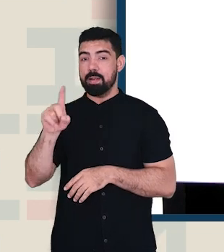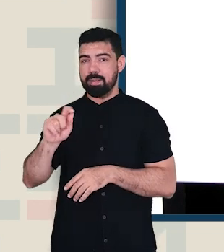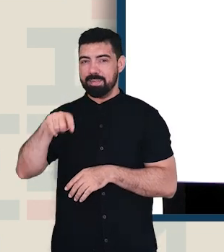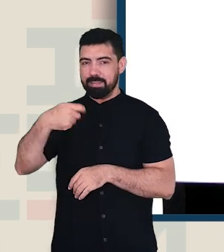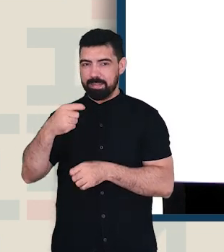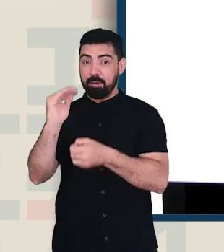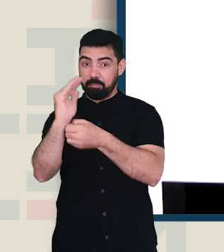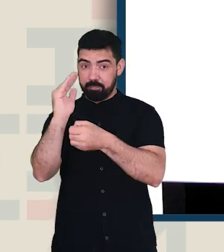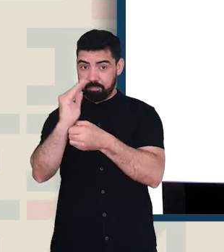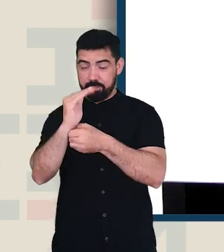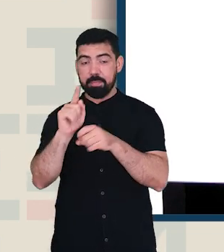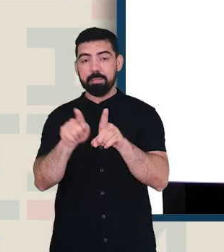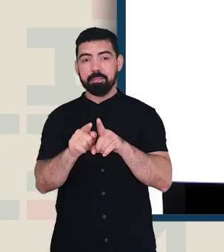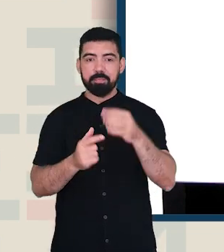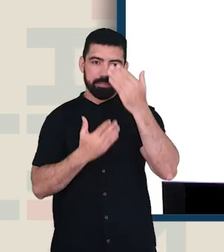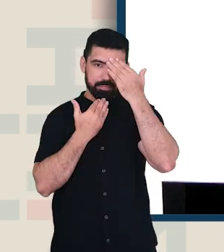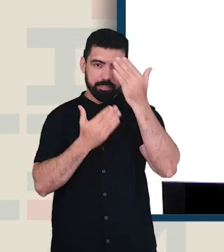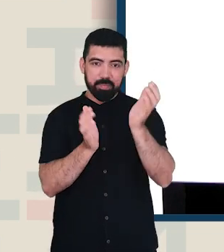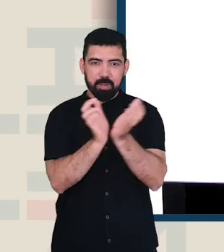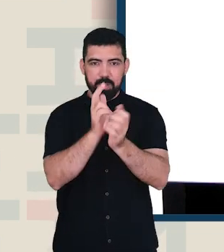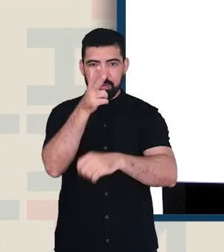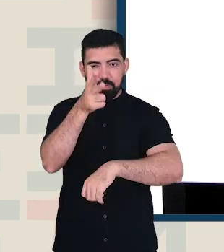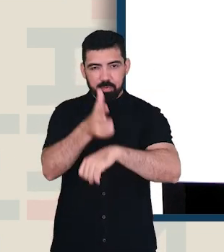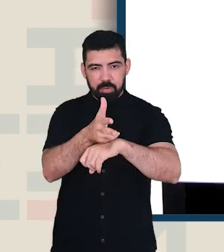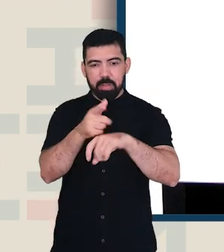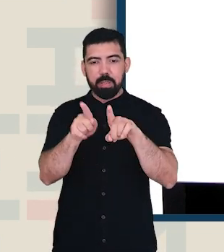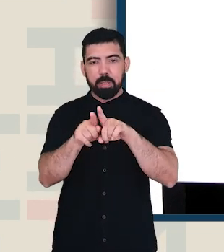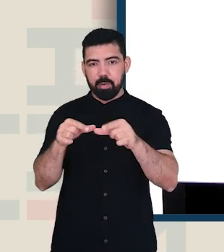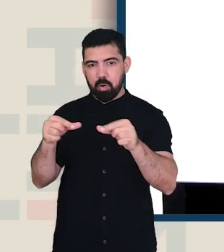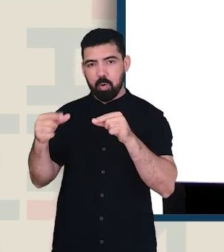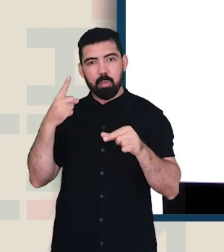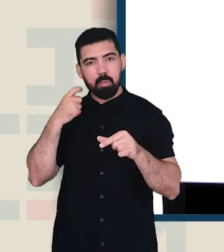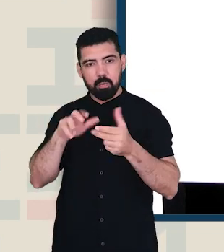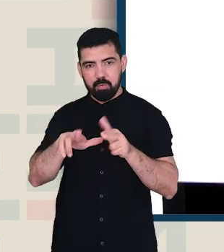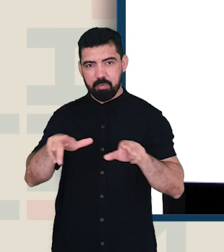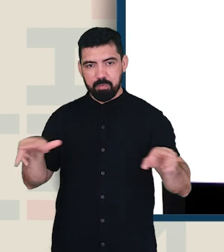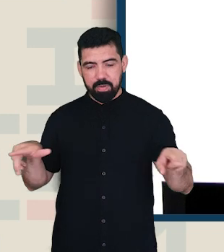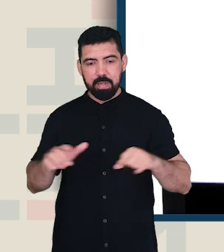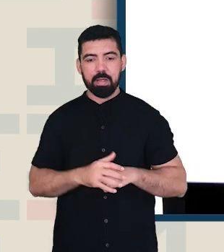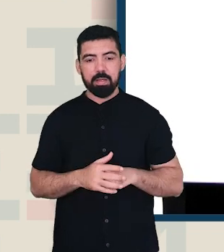Queria agradecer à equipe que está gravando e controlando o som.